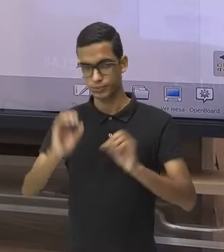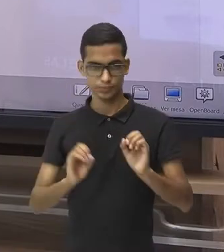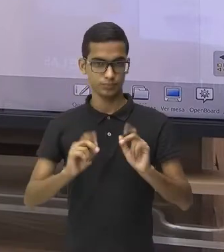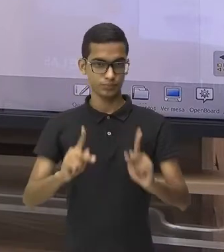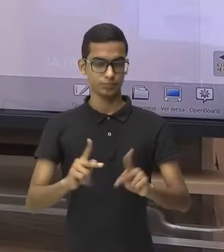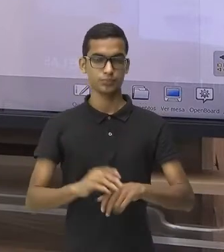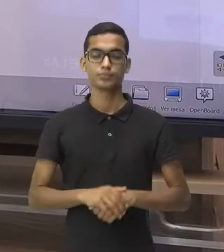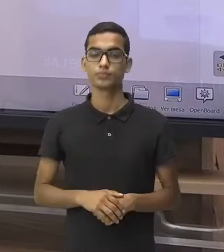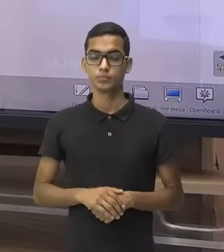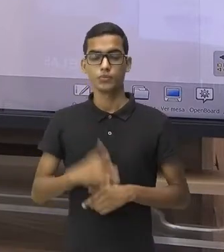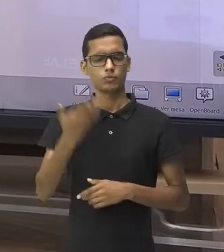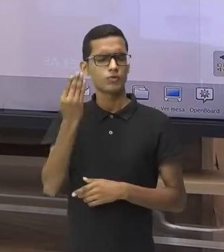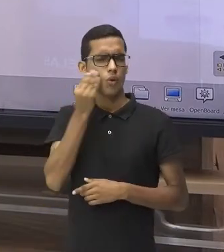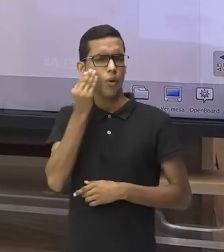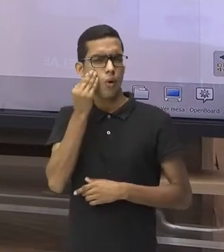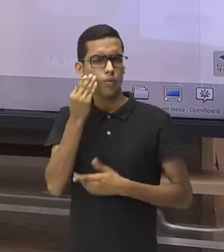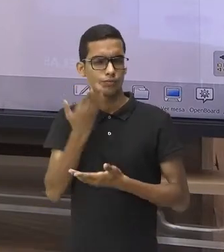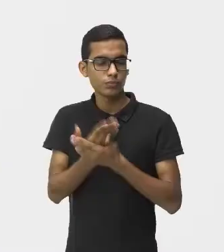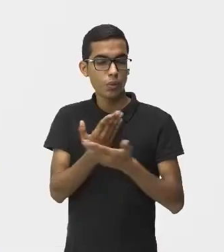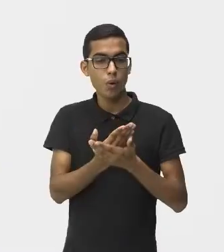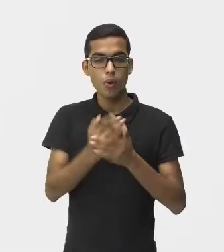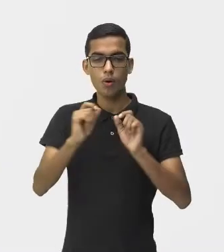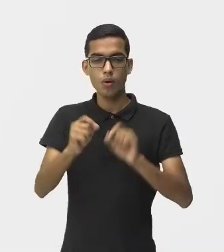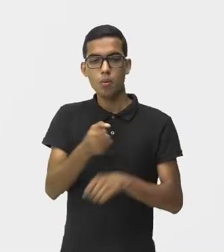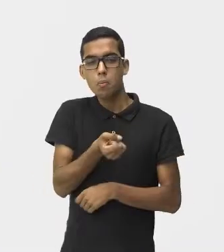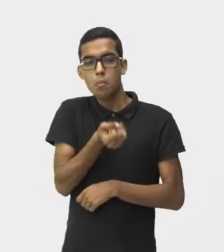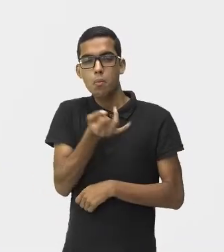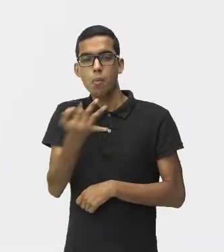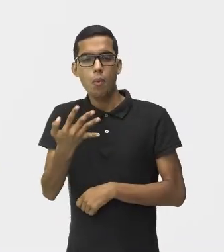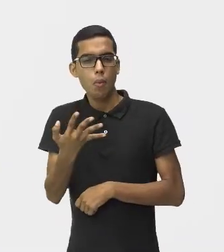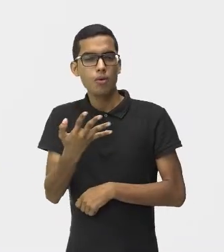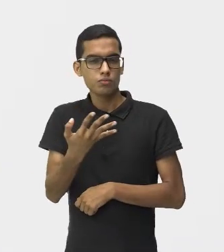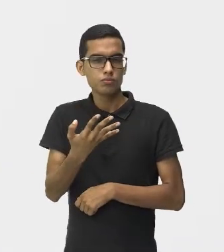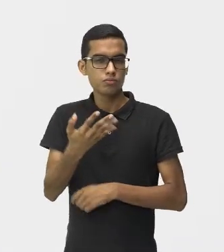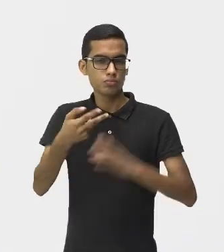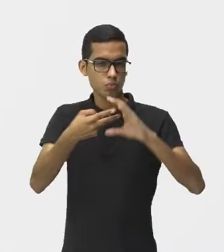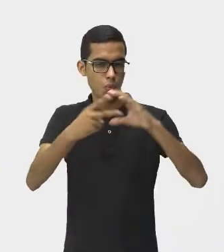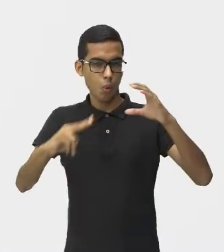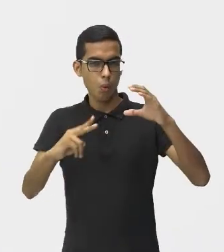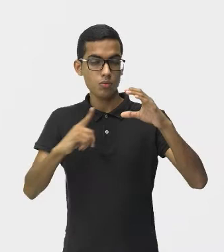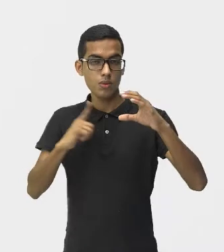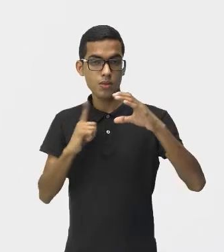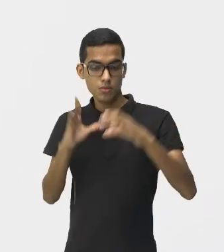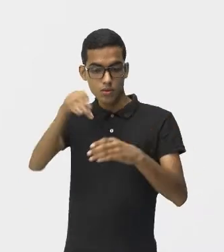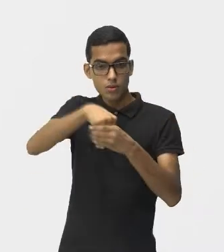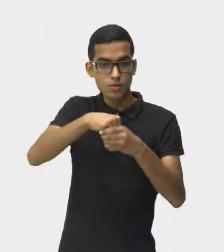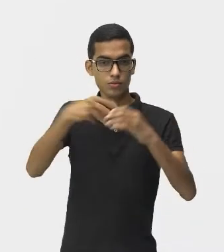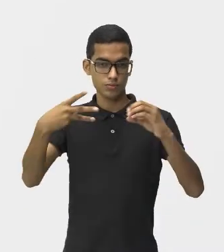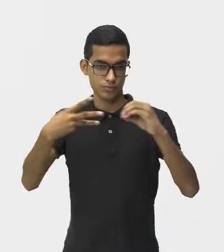de cromossomos que aparecem ali nas células. Olha só, a gente